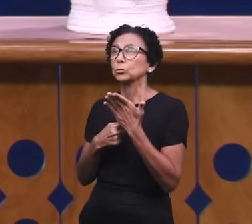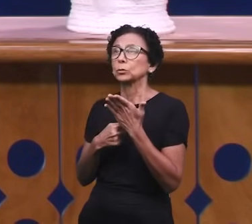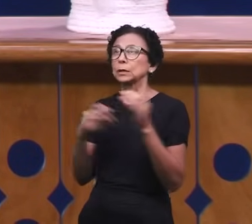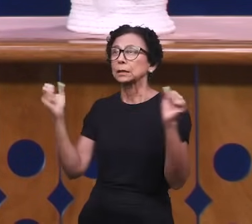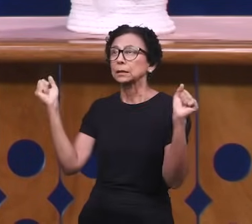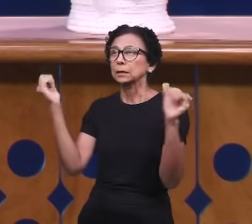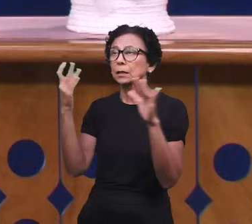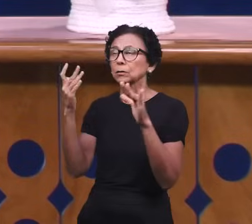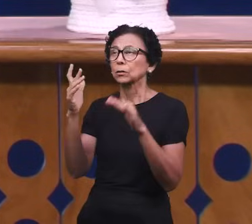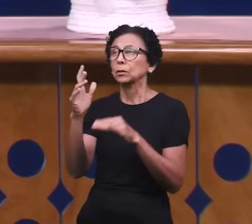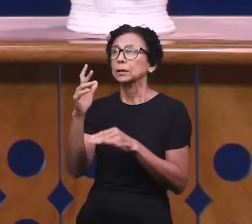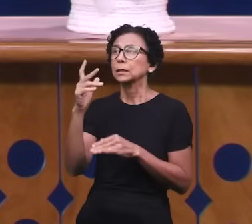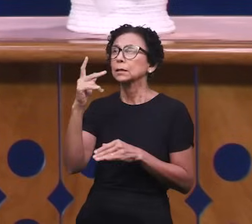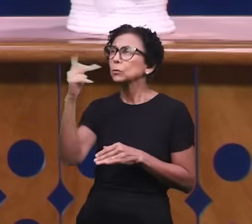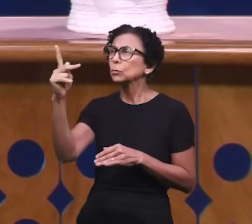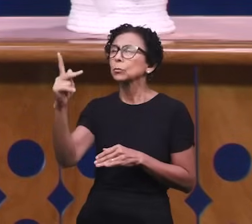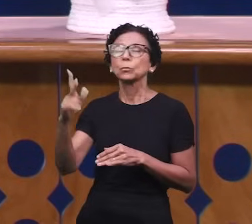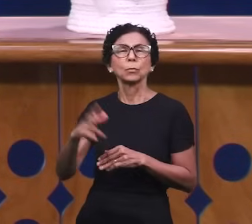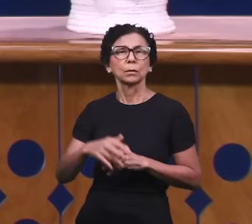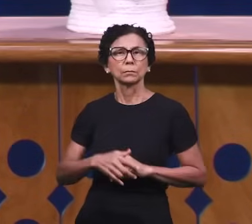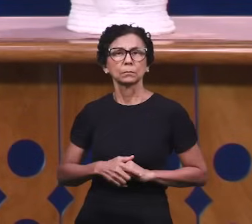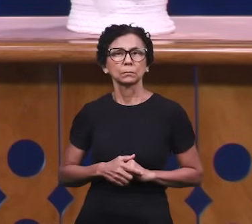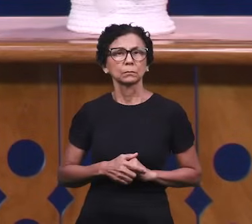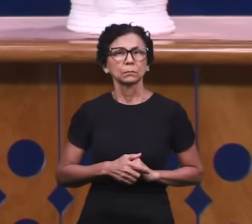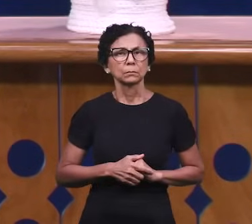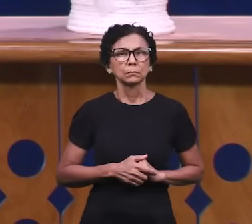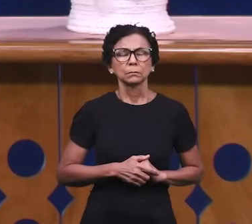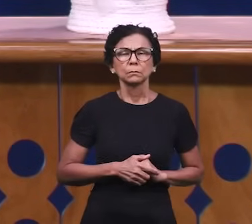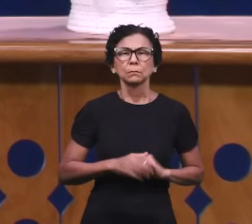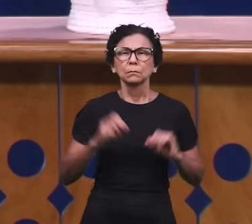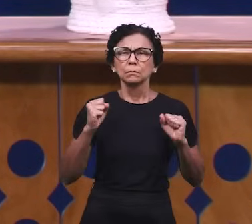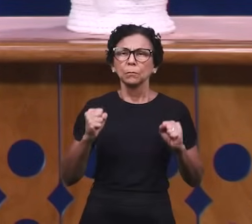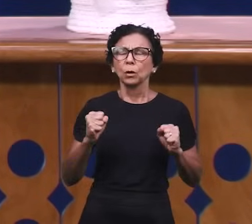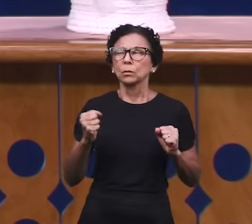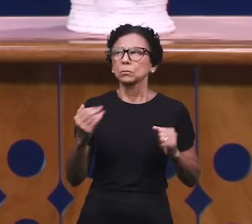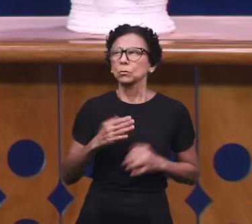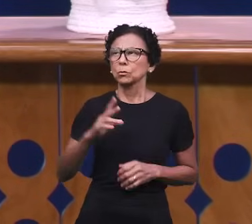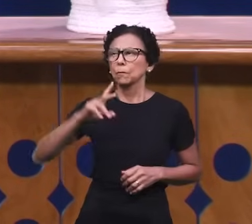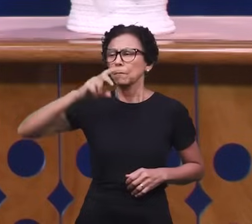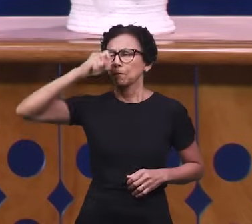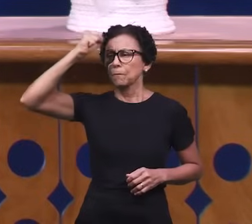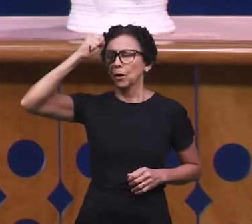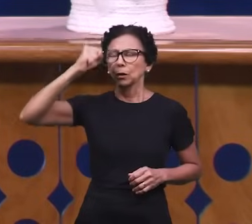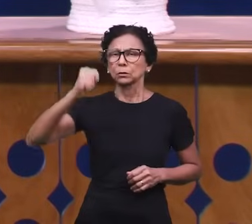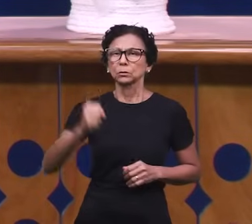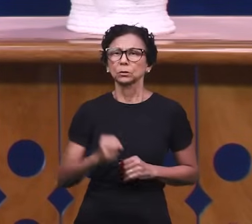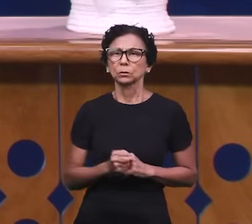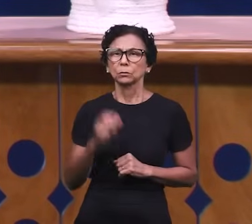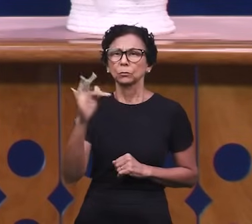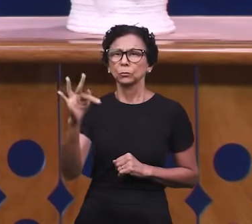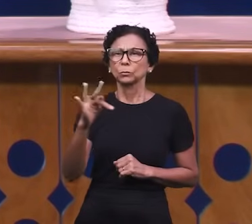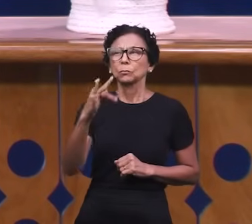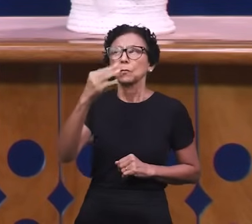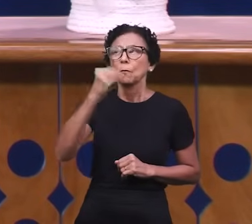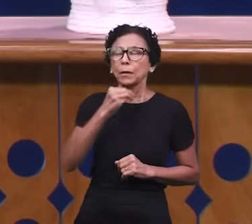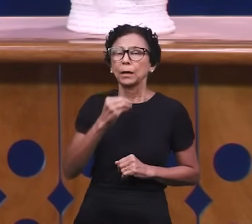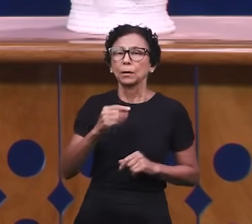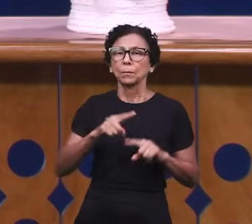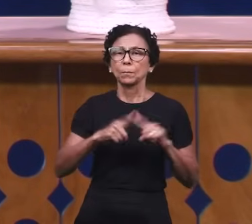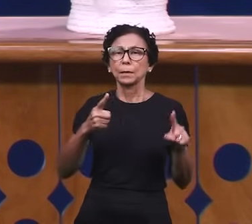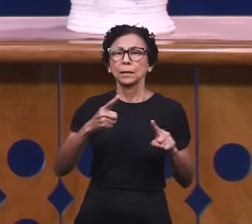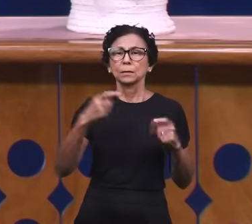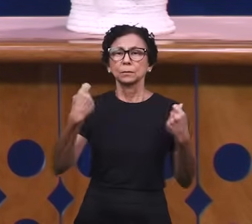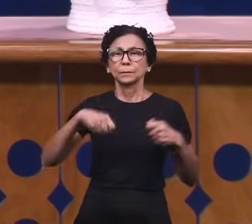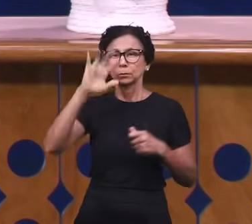tua a glória da batalha, de maneira que estejando eu forte hoje, posso estar fraco amanhã, mas eu preciso é